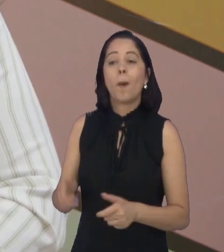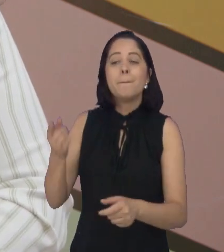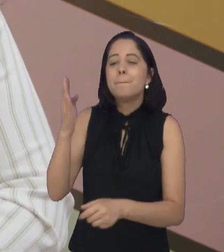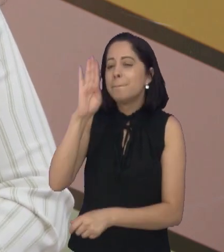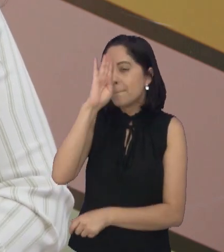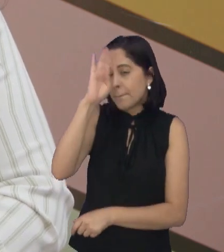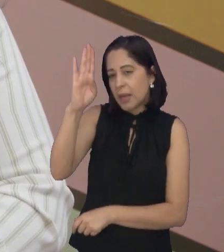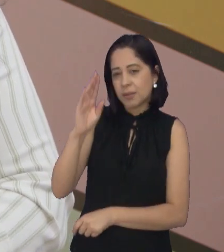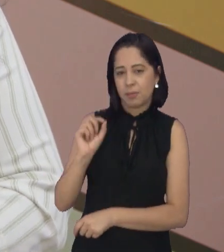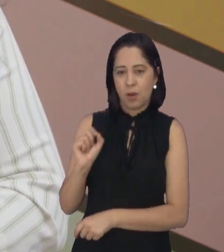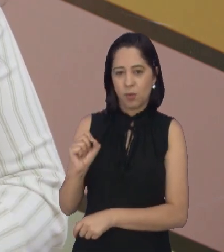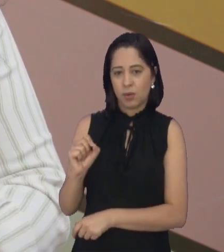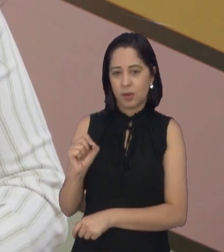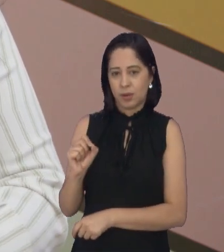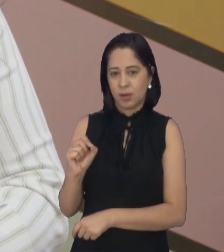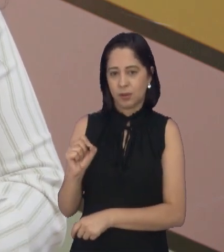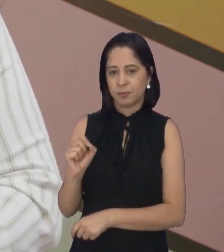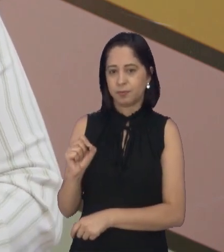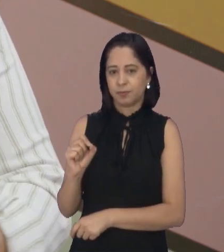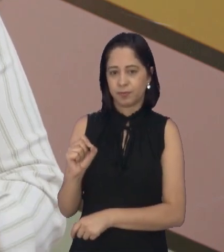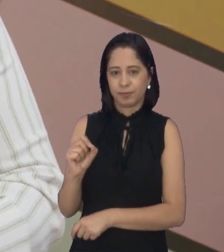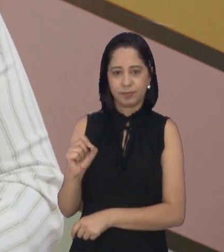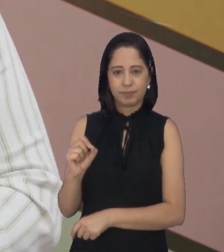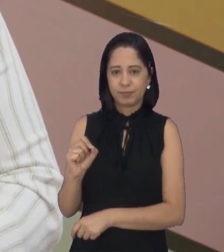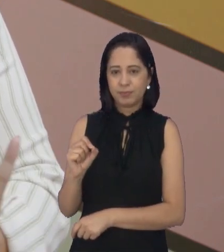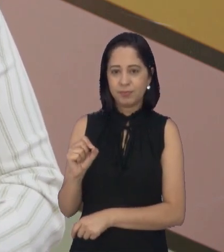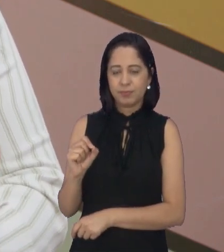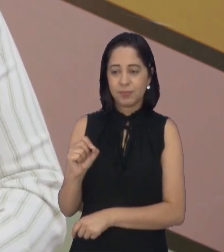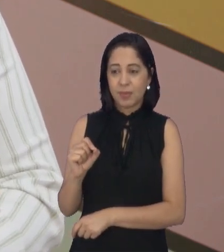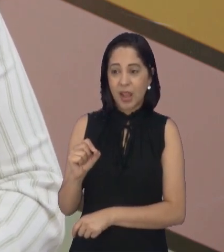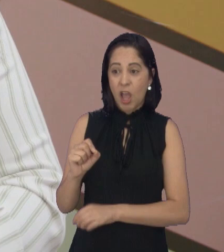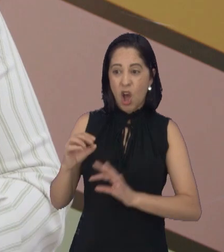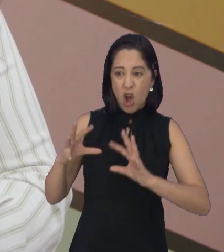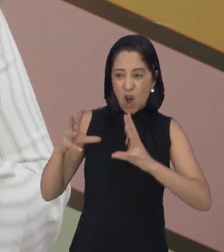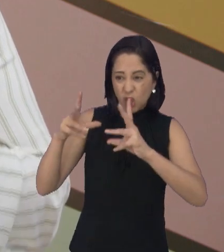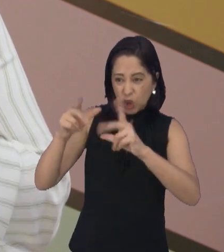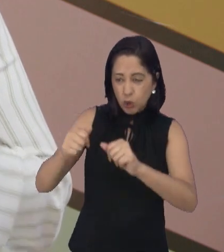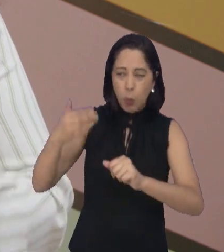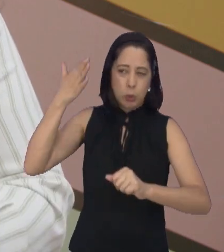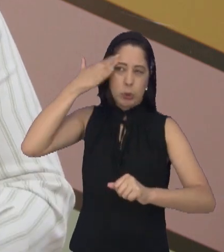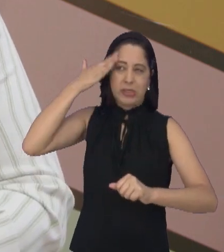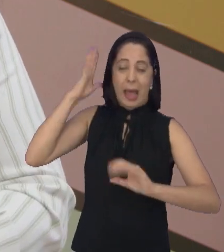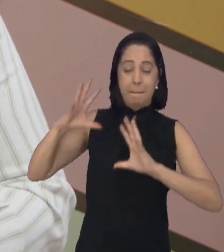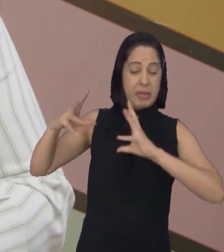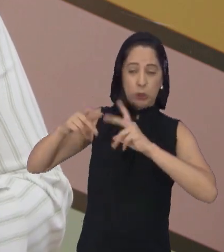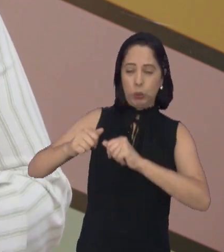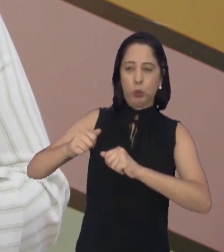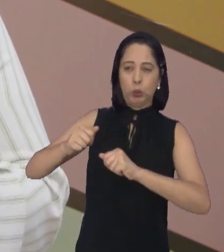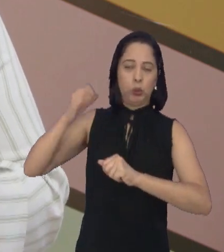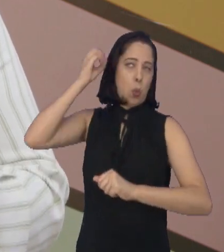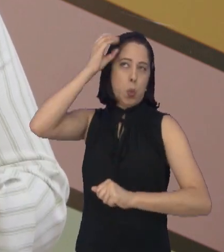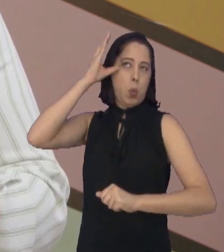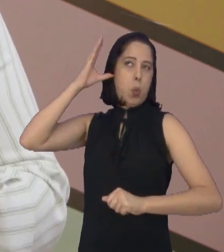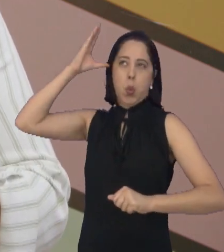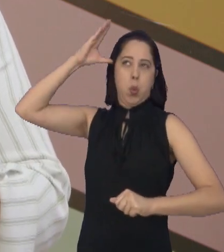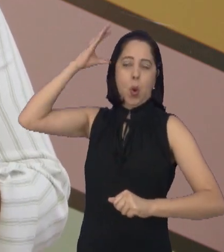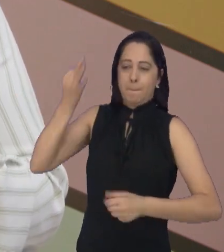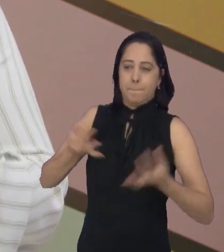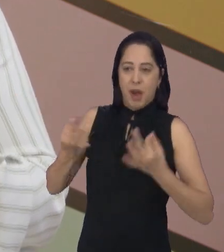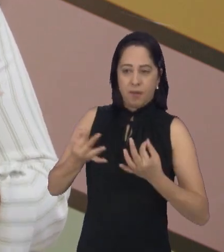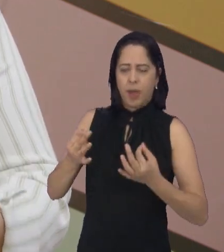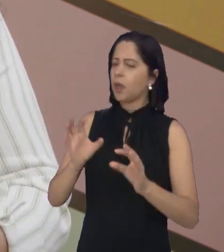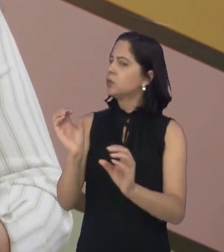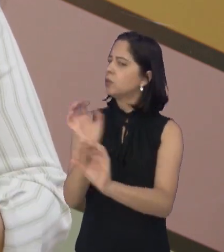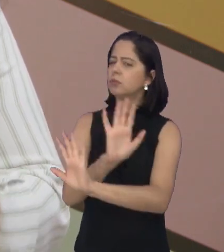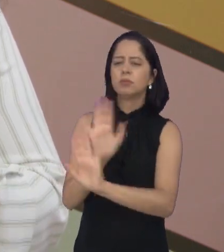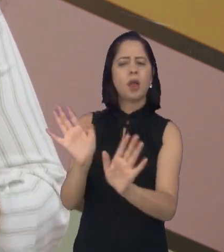é saber que ninguém nasce já sabendo fazer tudo. A gente tem que aprender a fazer as coisas, a gente tem que aprender a fazer tudo